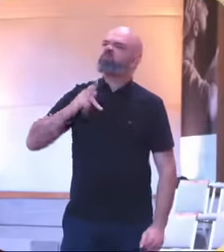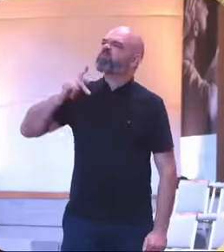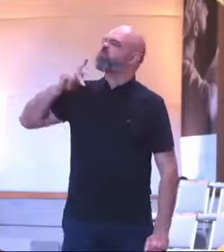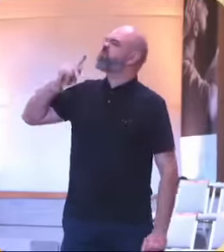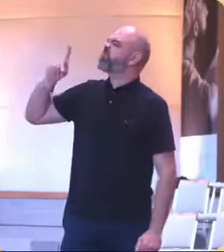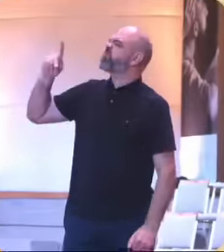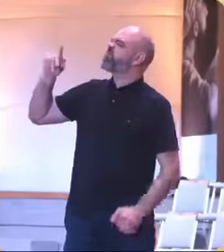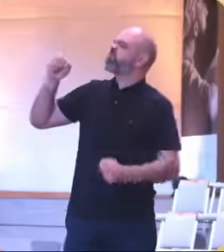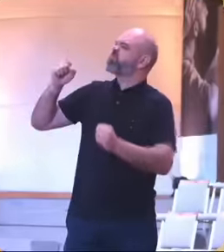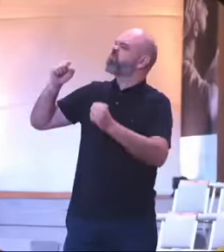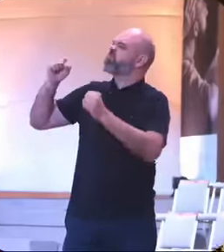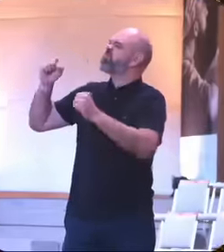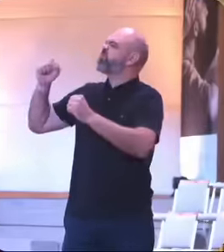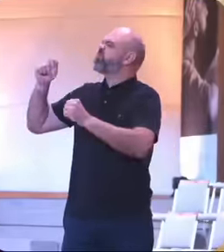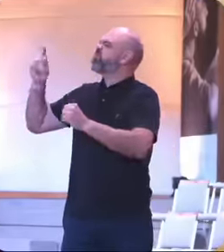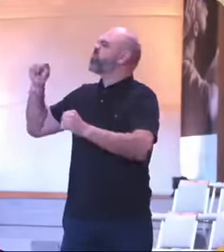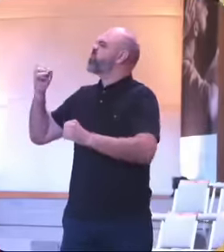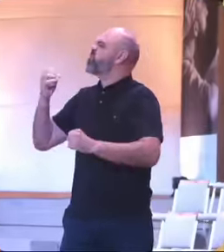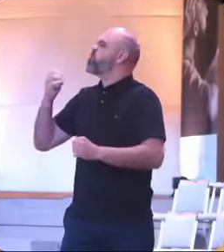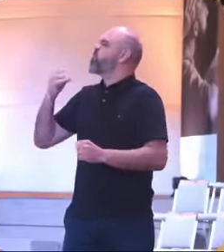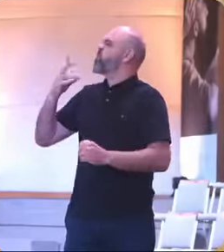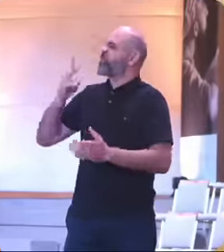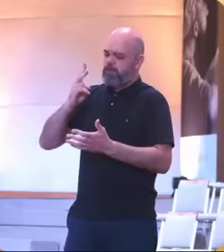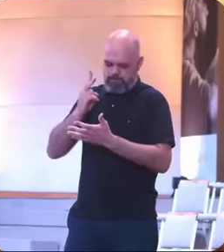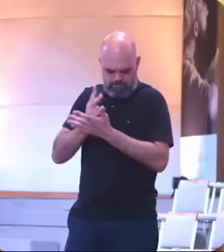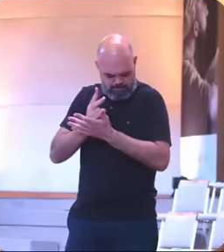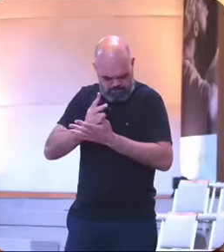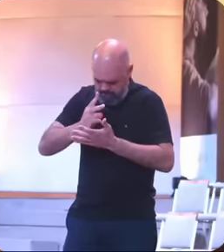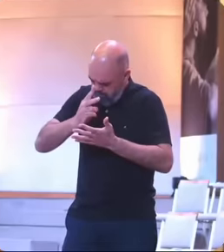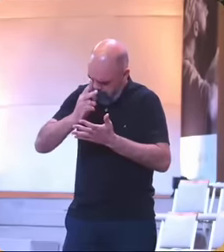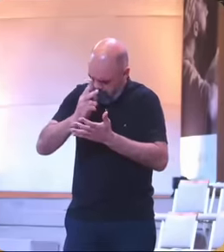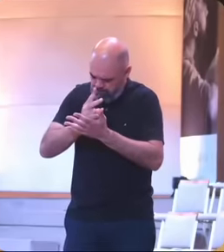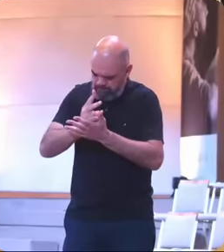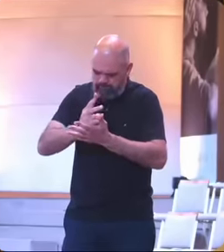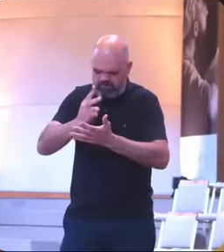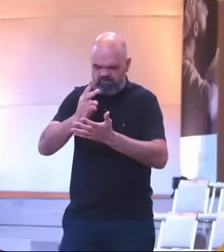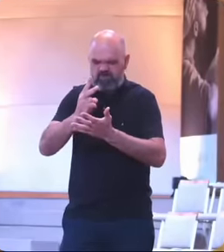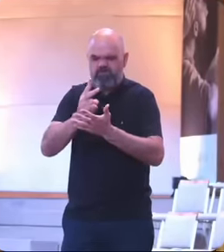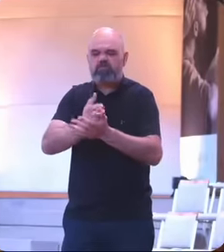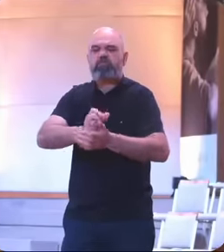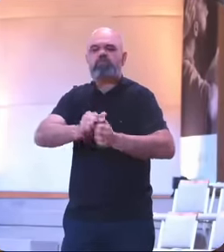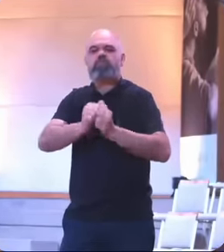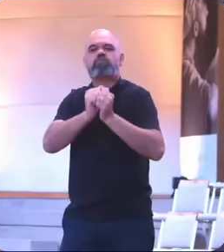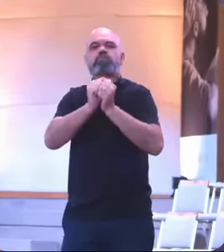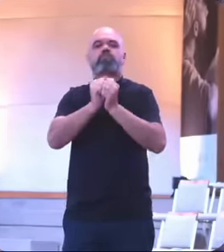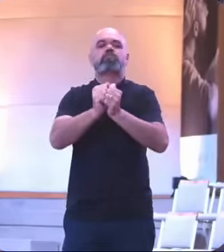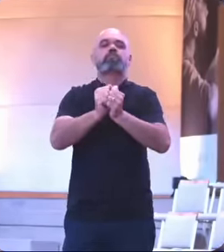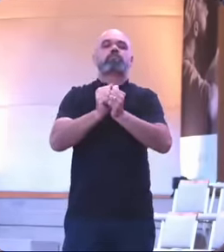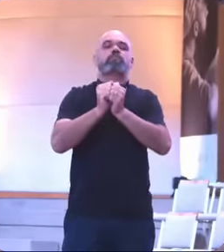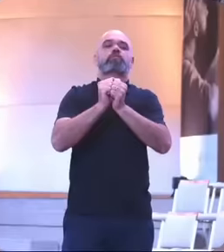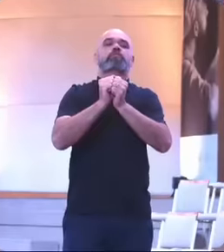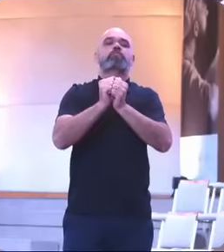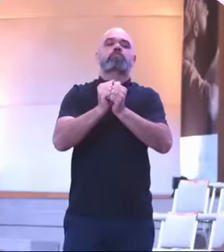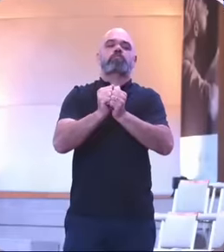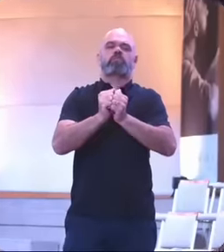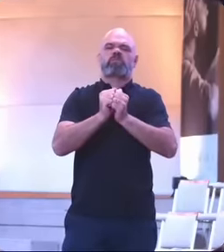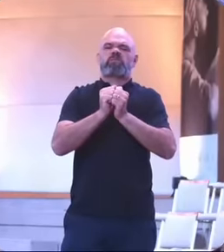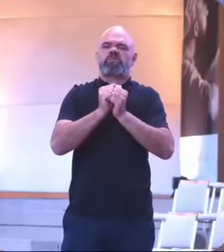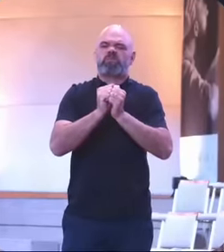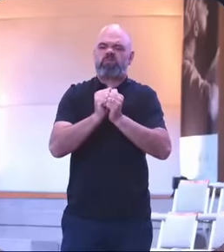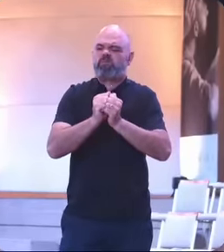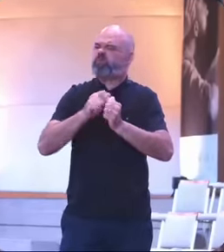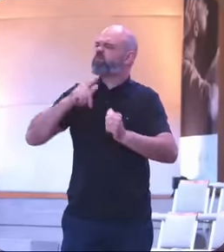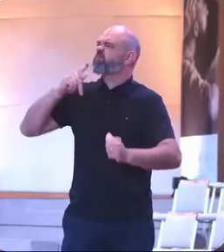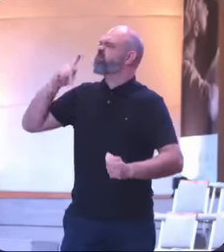Tua bondade me seguirá. Nessa me semana, seguirá, creia nisso. Durante toda a